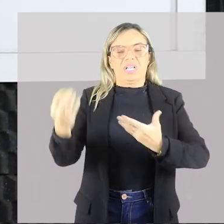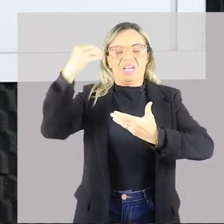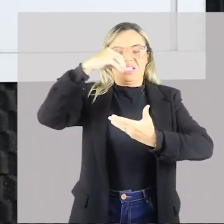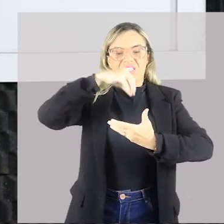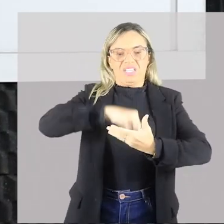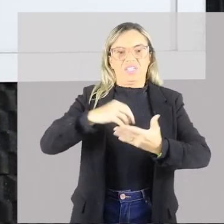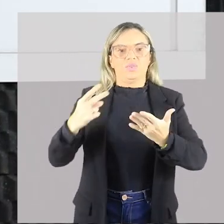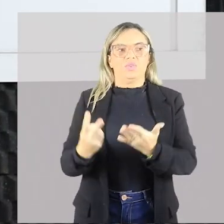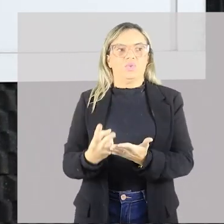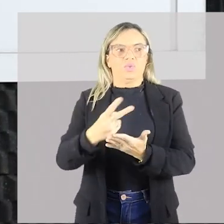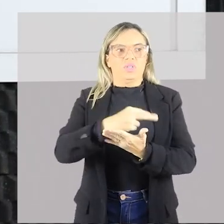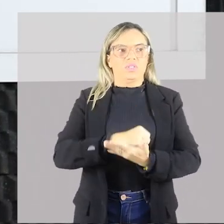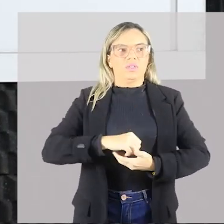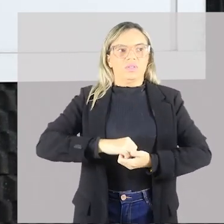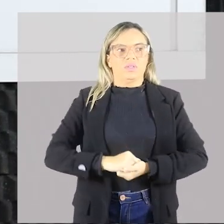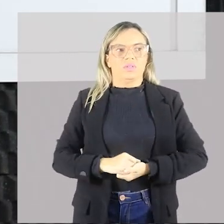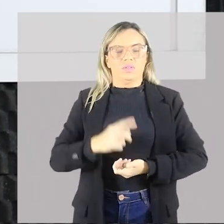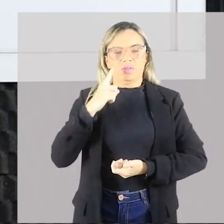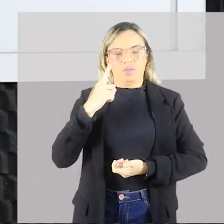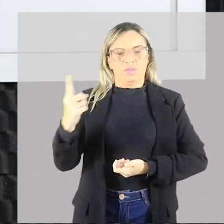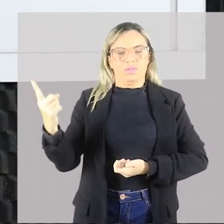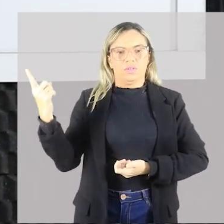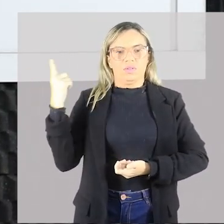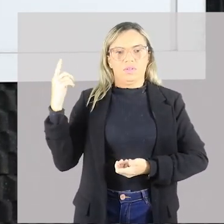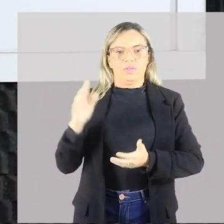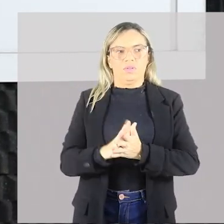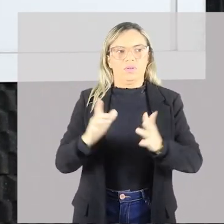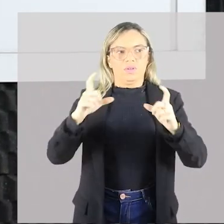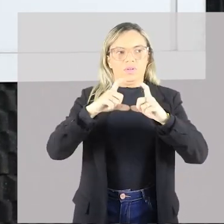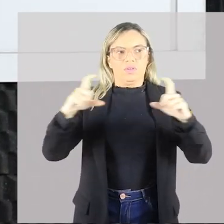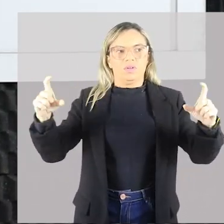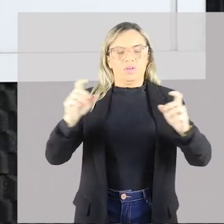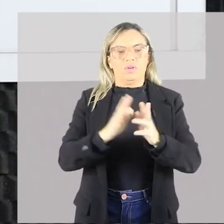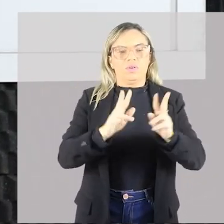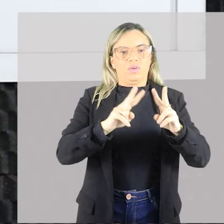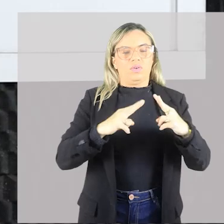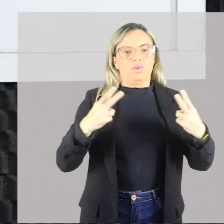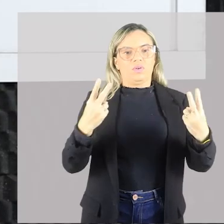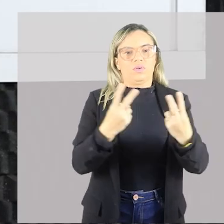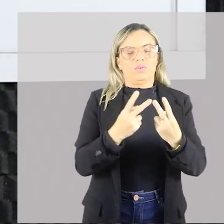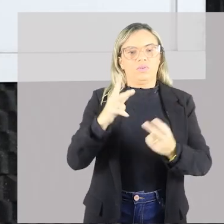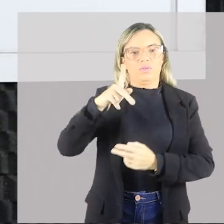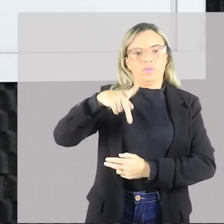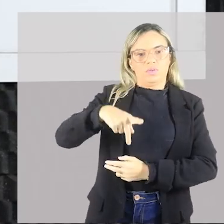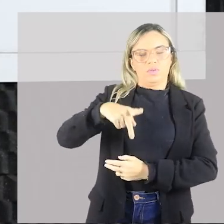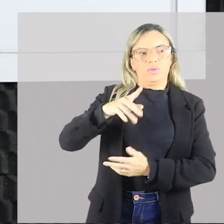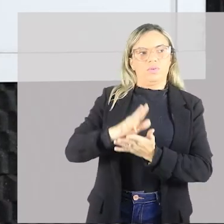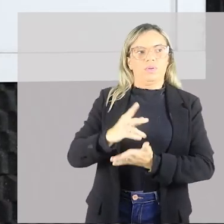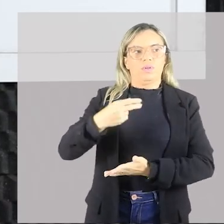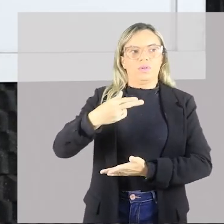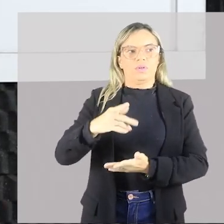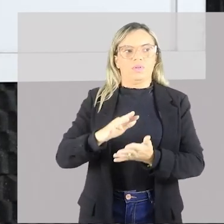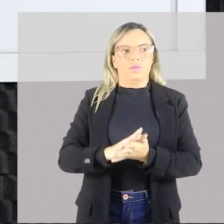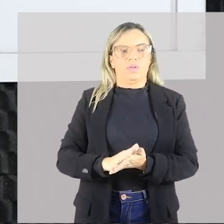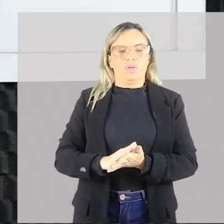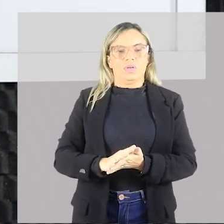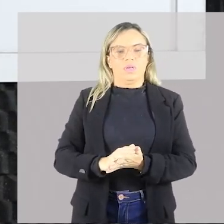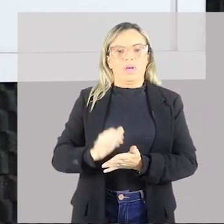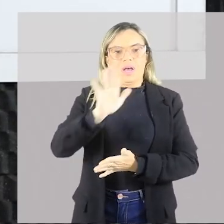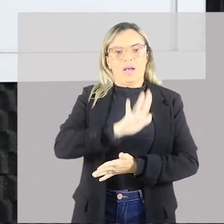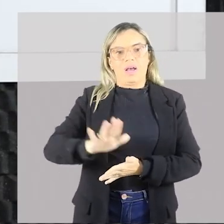o volume de um prisma, basta você calcular a área da base e multiplicar pela